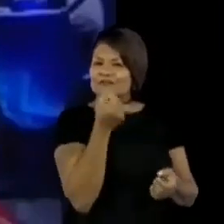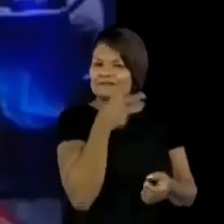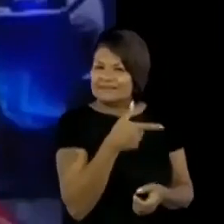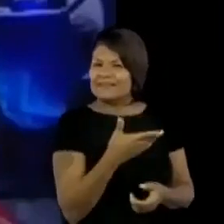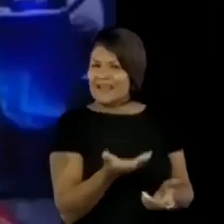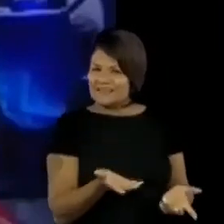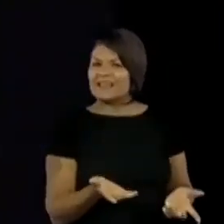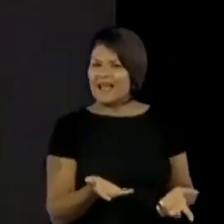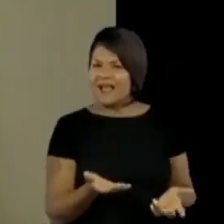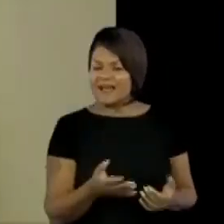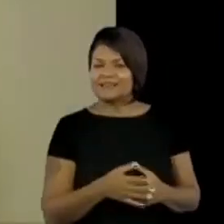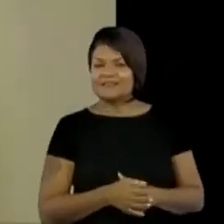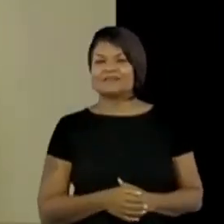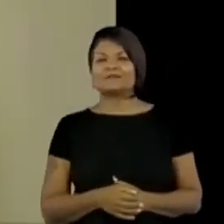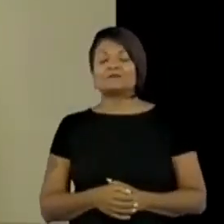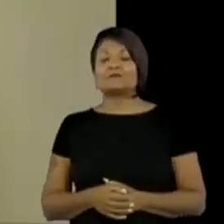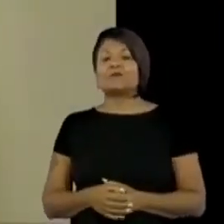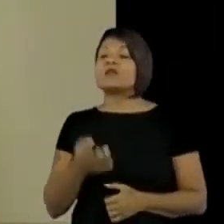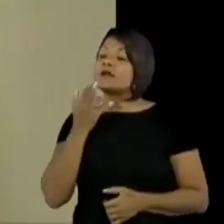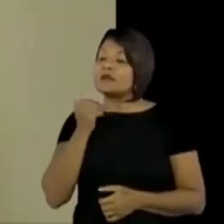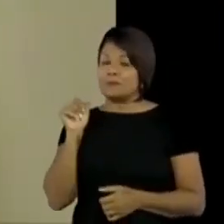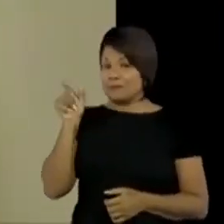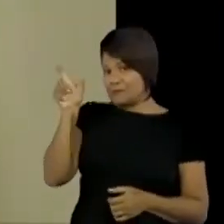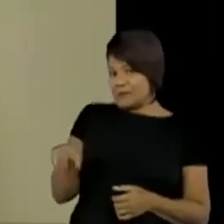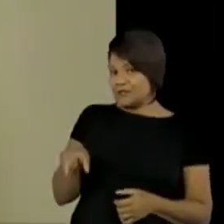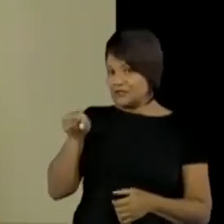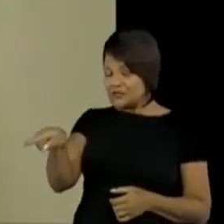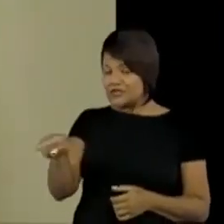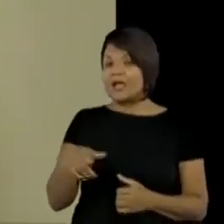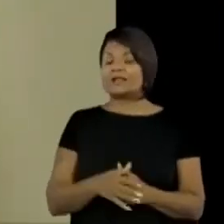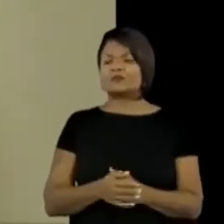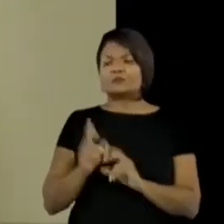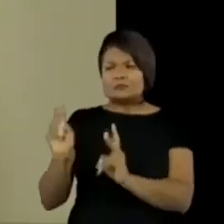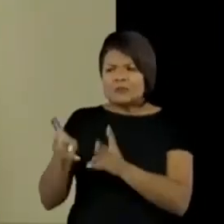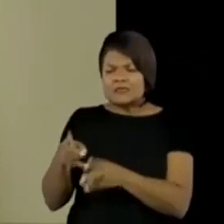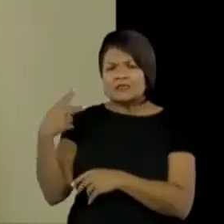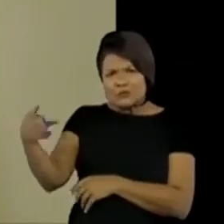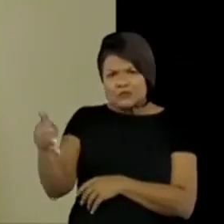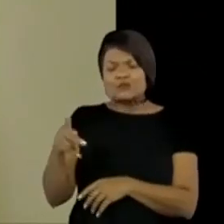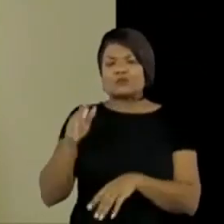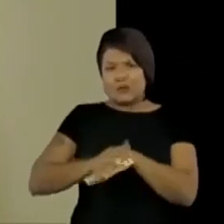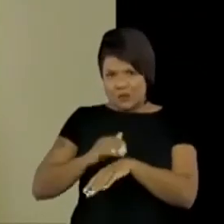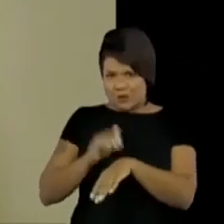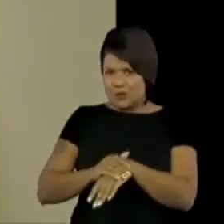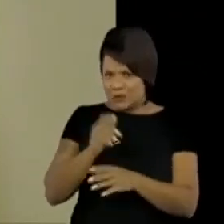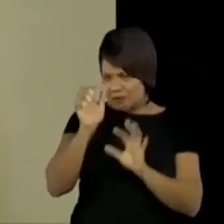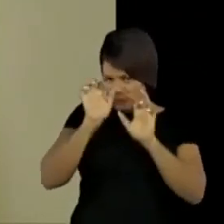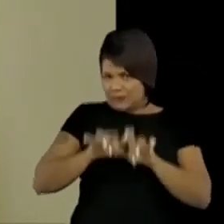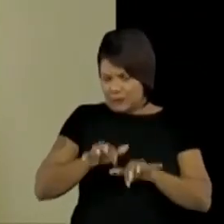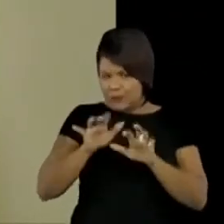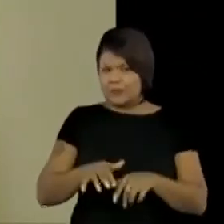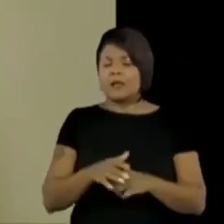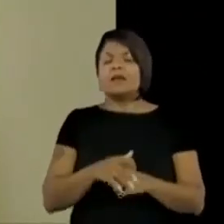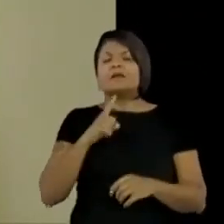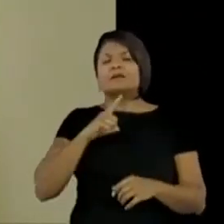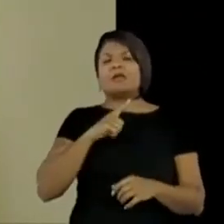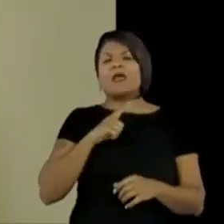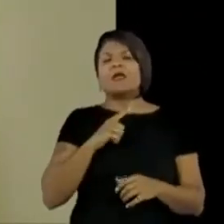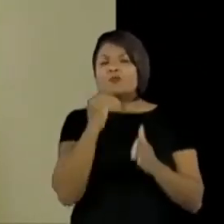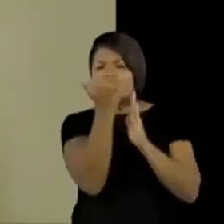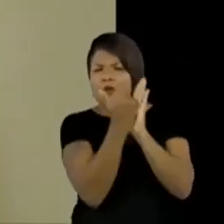muitas vezes em contos. Machado de Assis realizou em sua obra o programa literário contido num pequeno ensaio